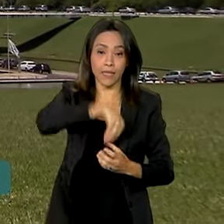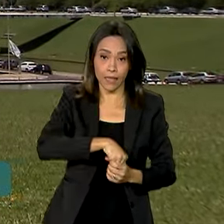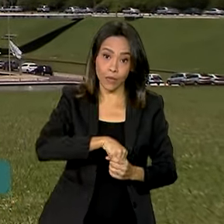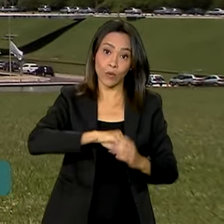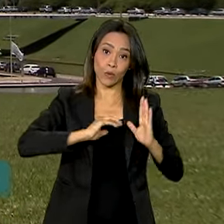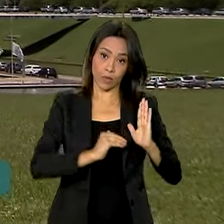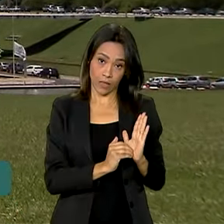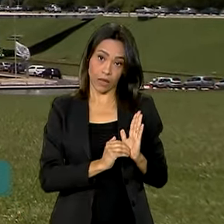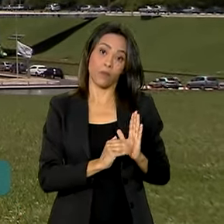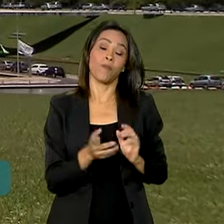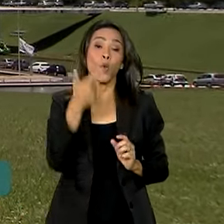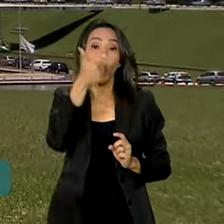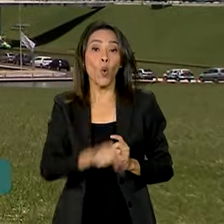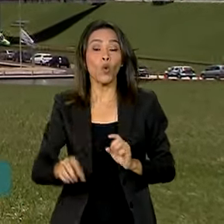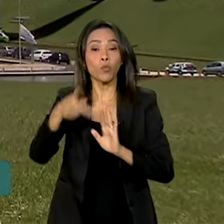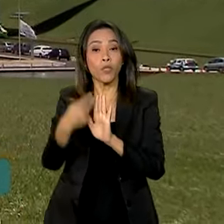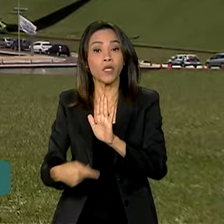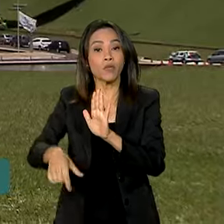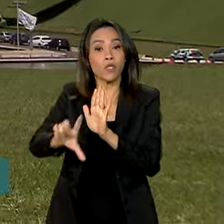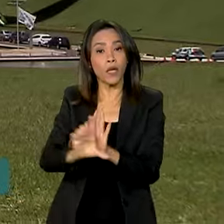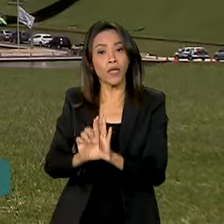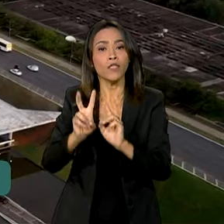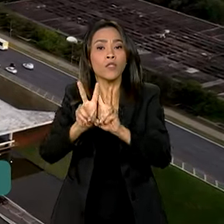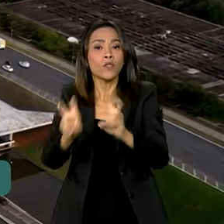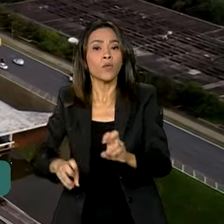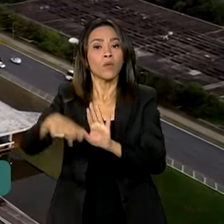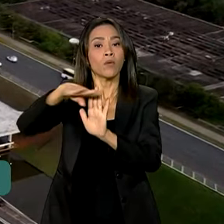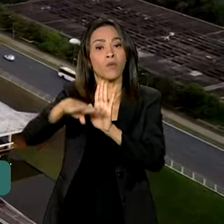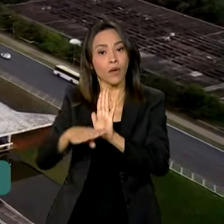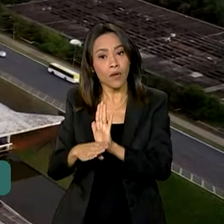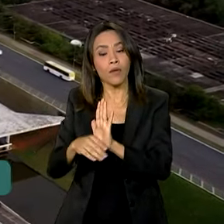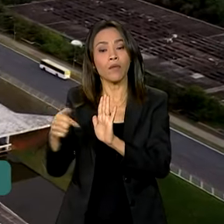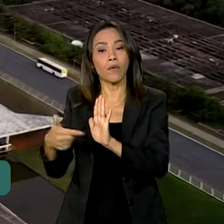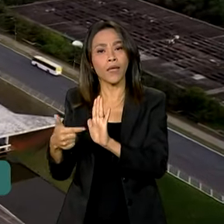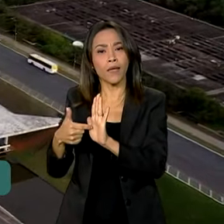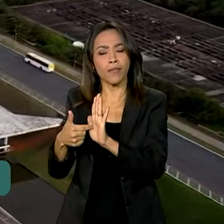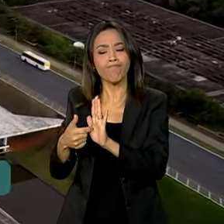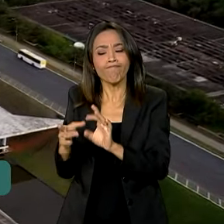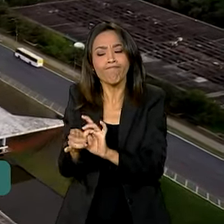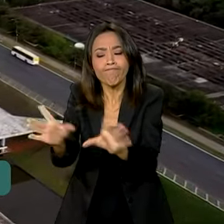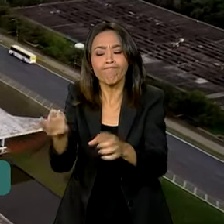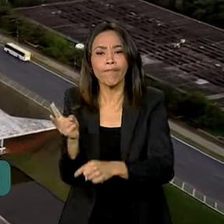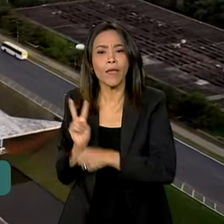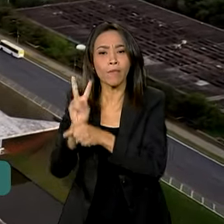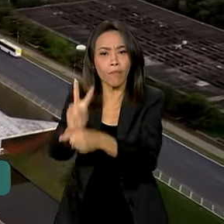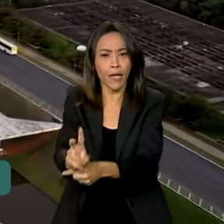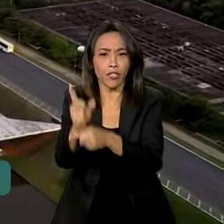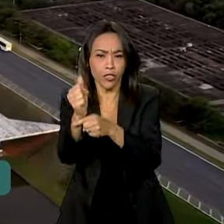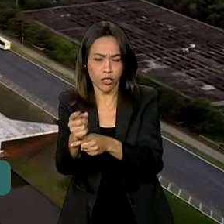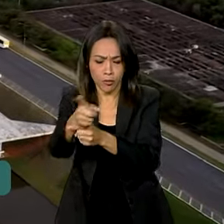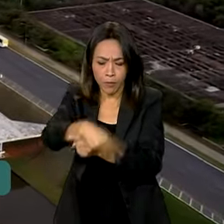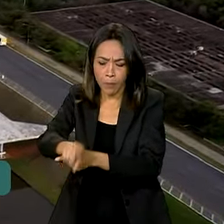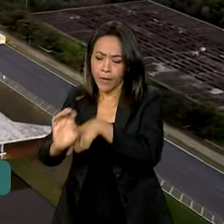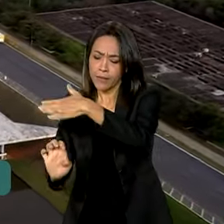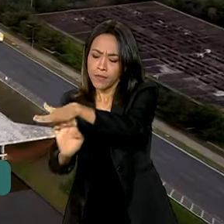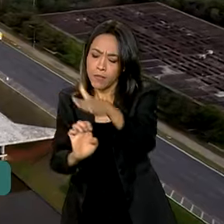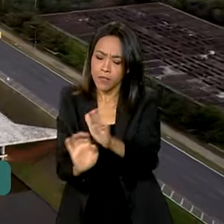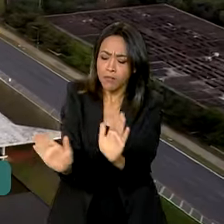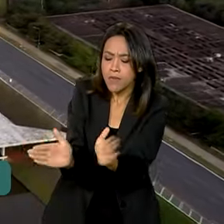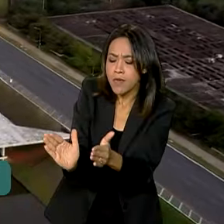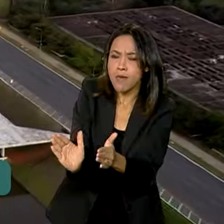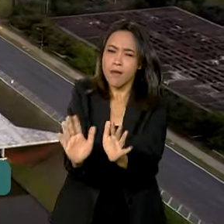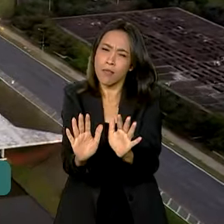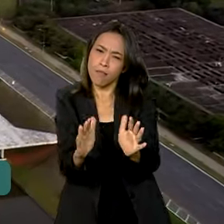foco está no projeto de lei sobre o programa Acredita, que prevê crédito para financiamento de pequenas, médias, grandes